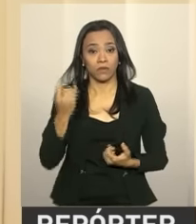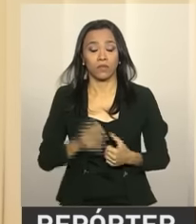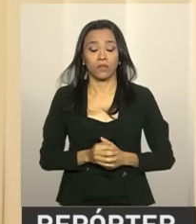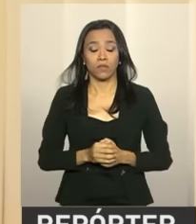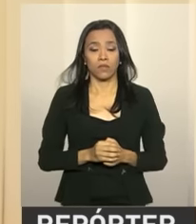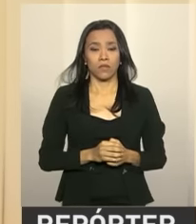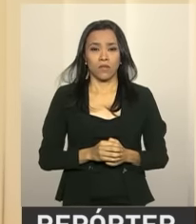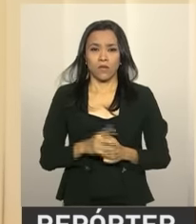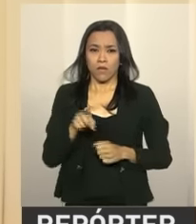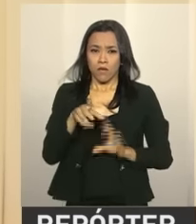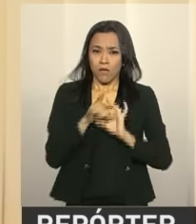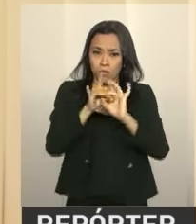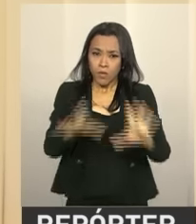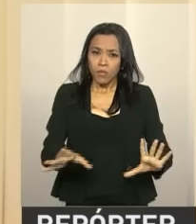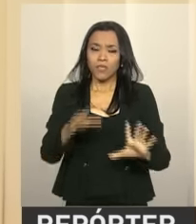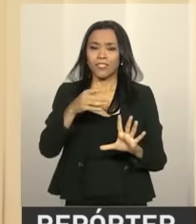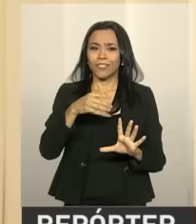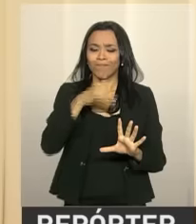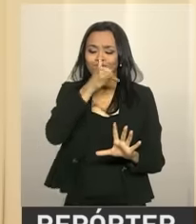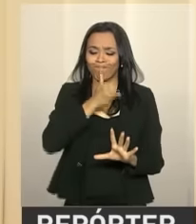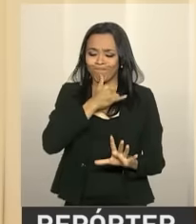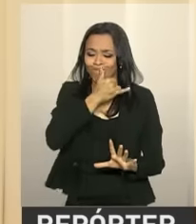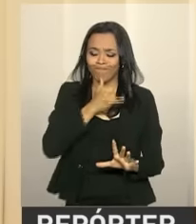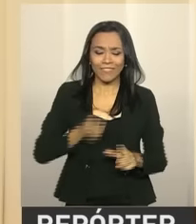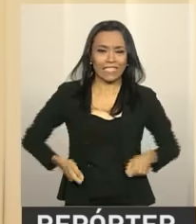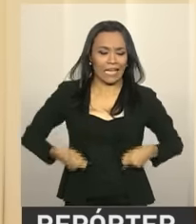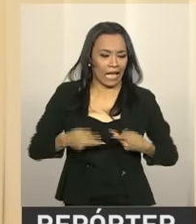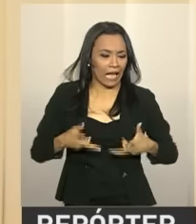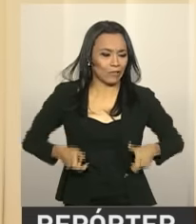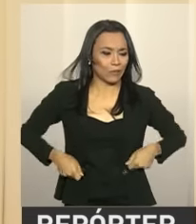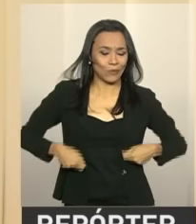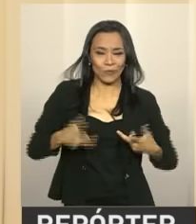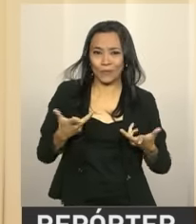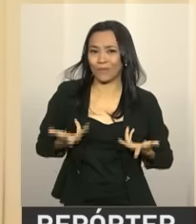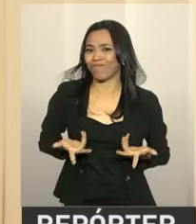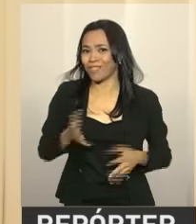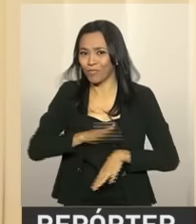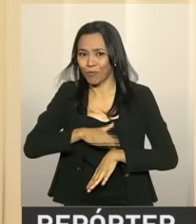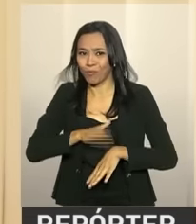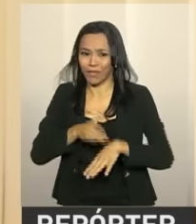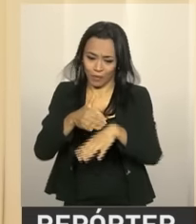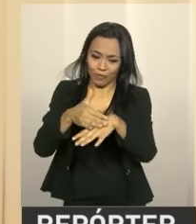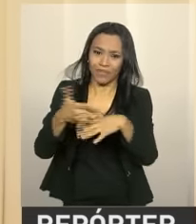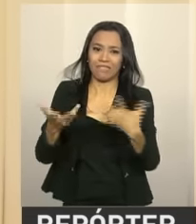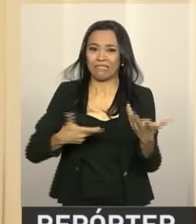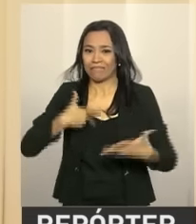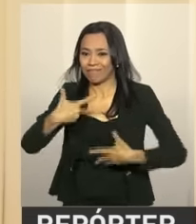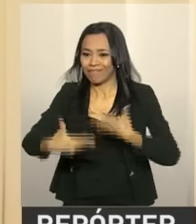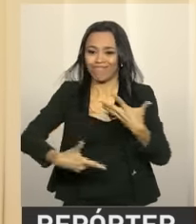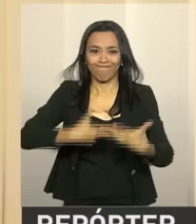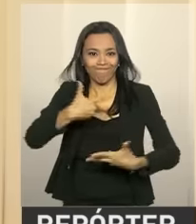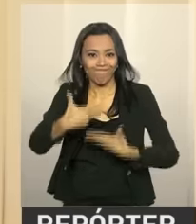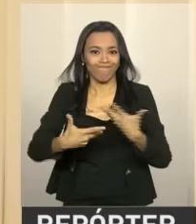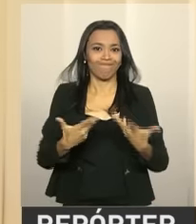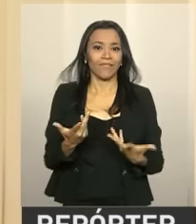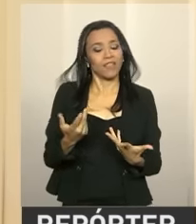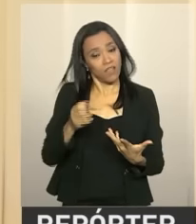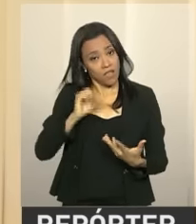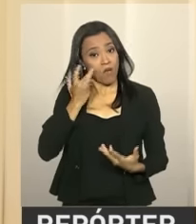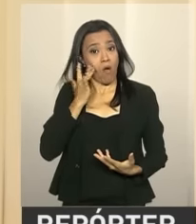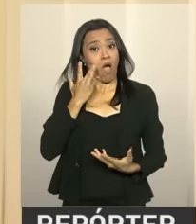eh porque permite ao trabalhador suportar despesas que a gente sabe que ele tem nesse momento de dificuldade e eu acho que o